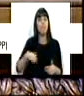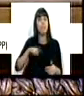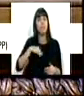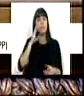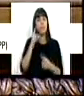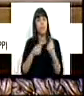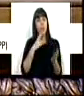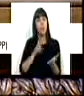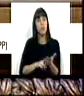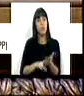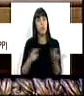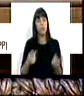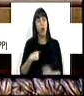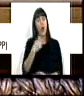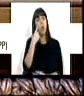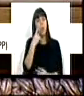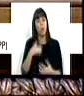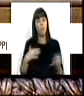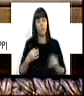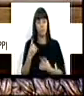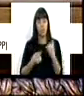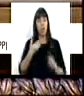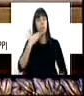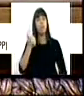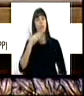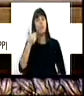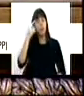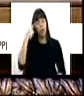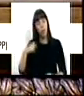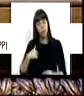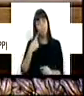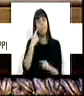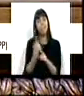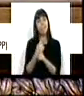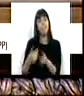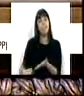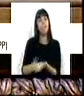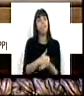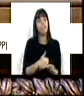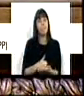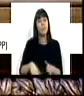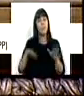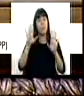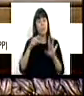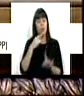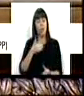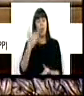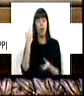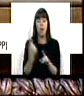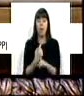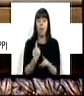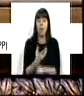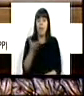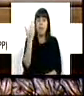sabemos de alguns factos, temos conhecimento de algumas omissões e conhecemos alguns dados, mas há muito para